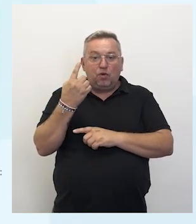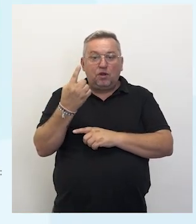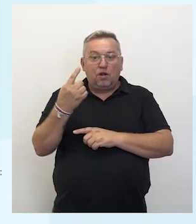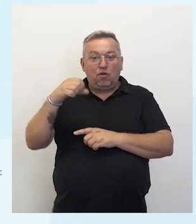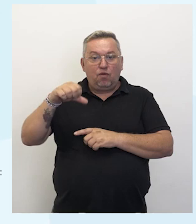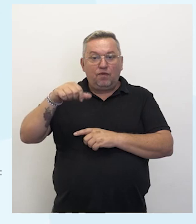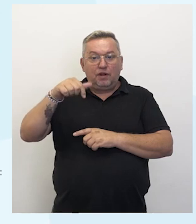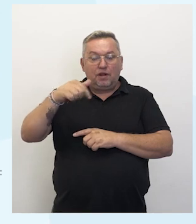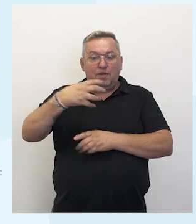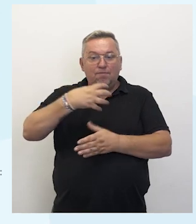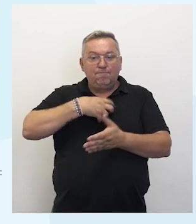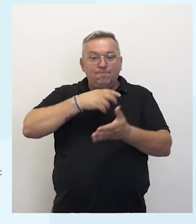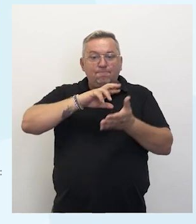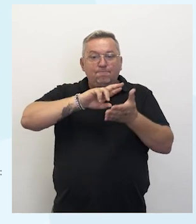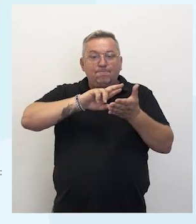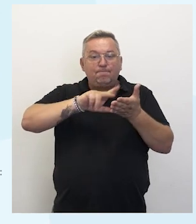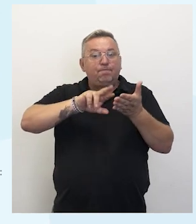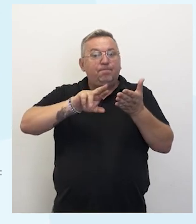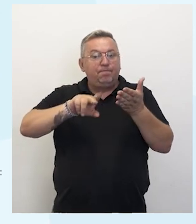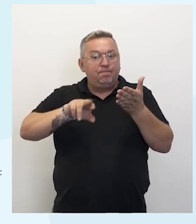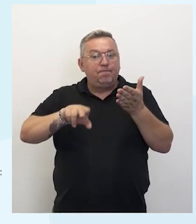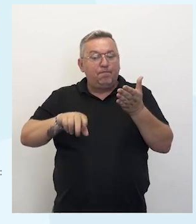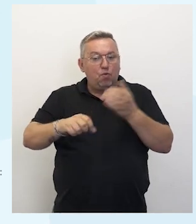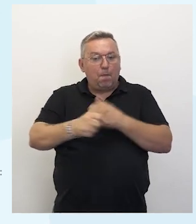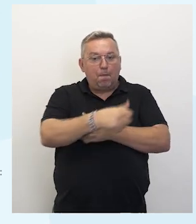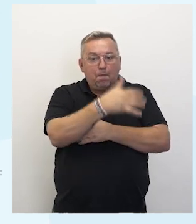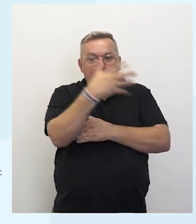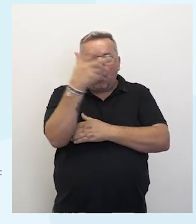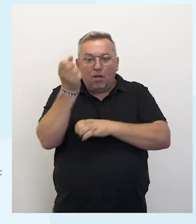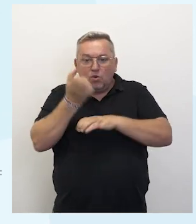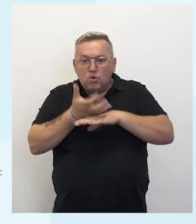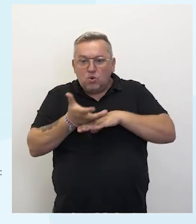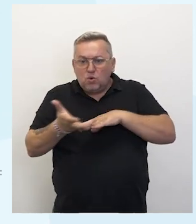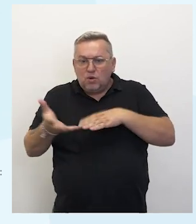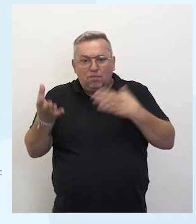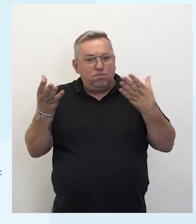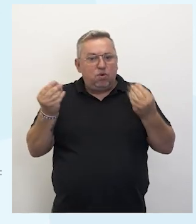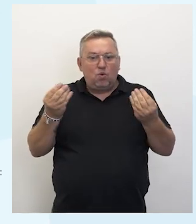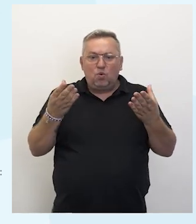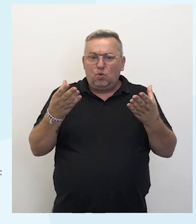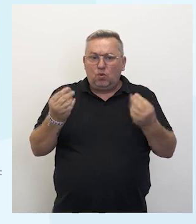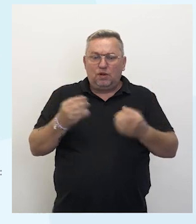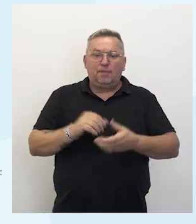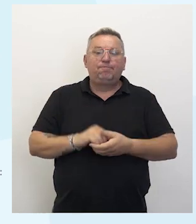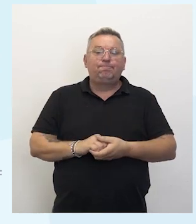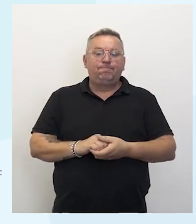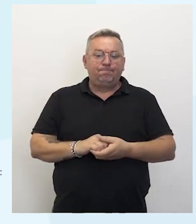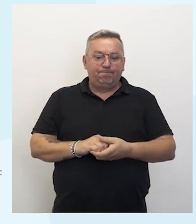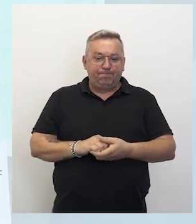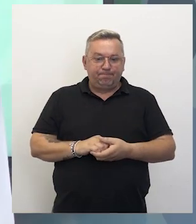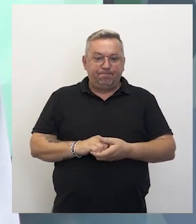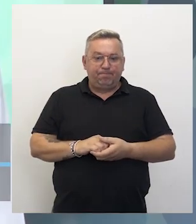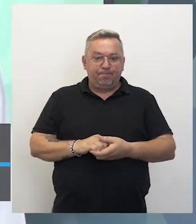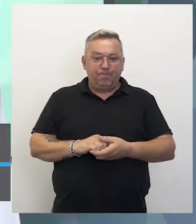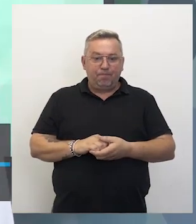1.197 espécies de plantas. É muita planta, né? Muito bem.